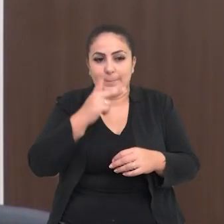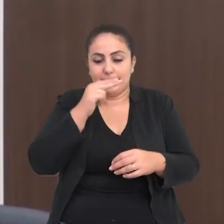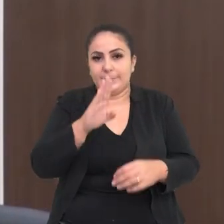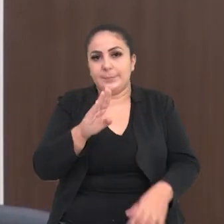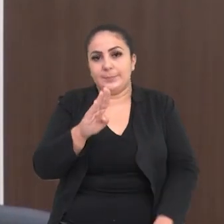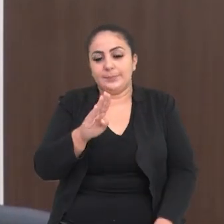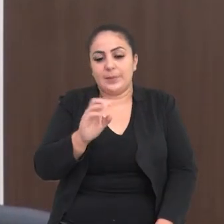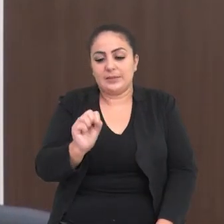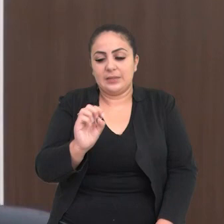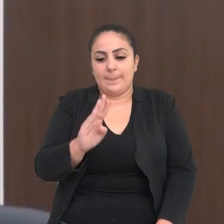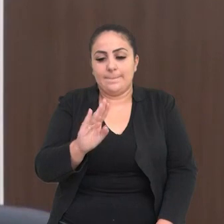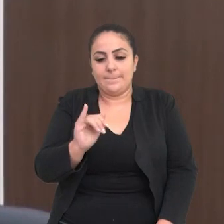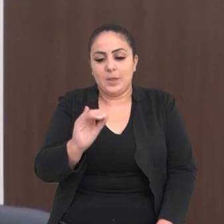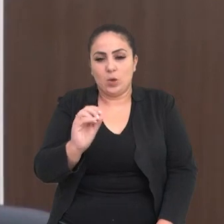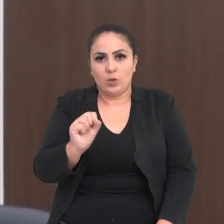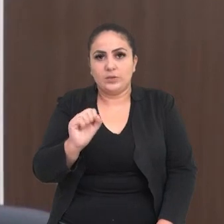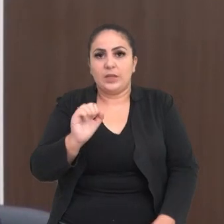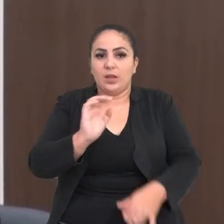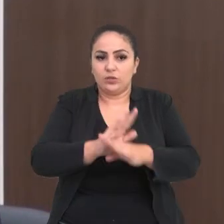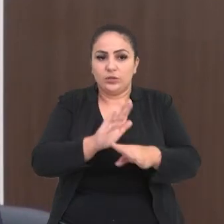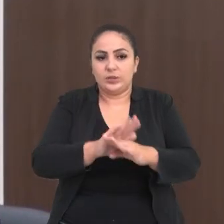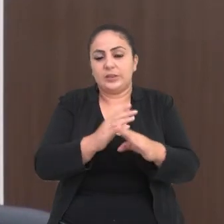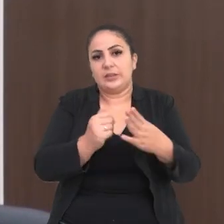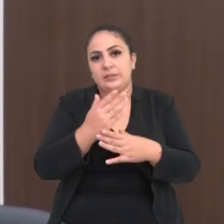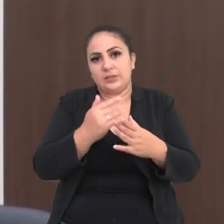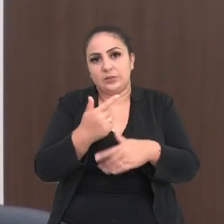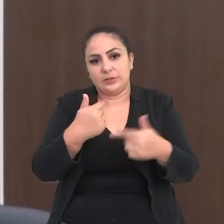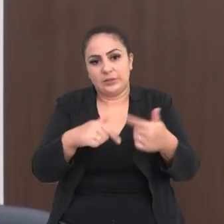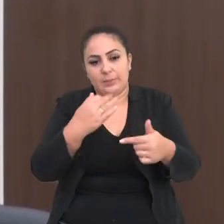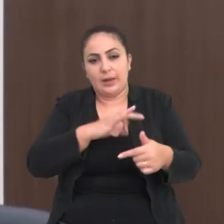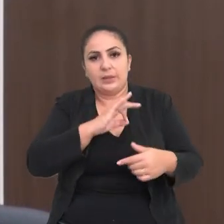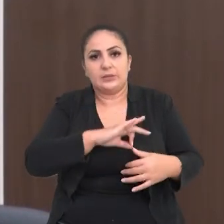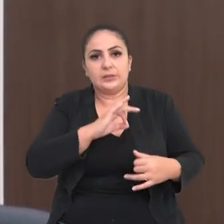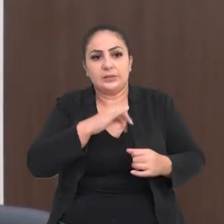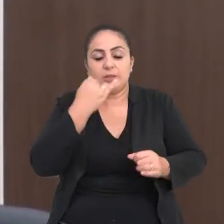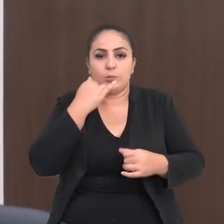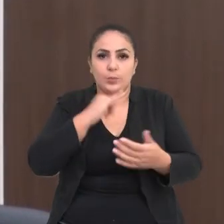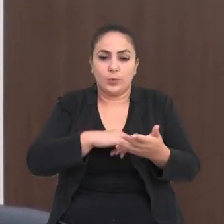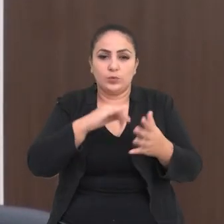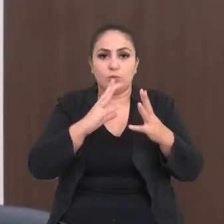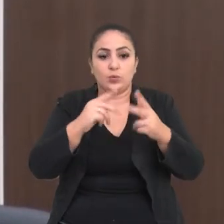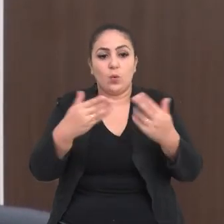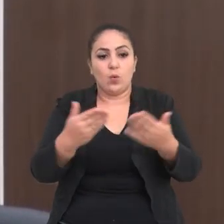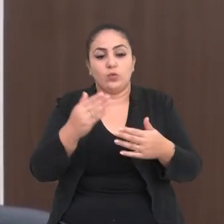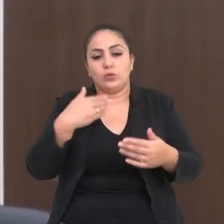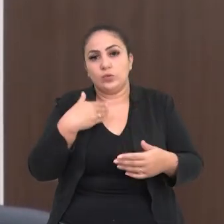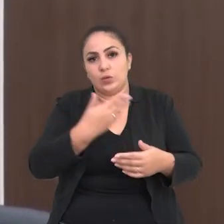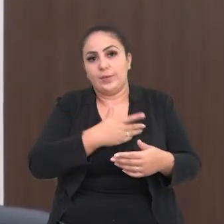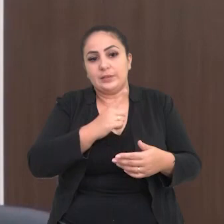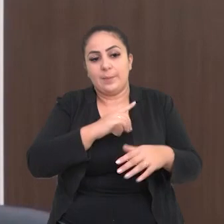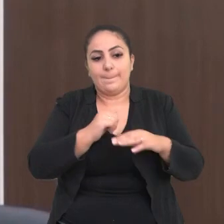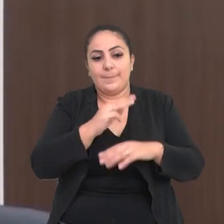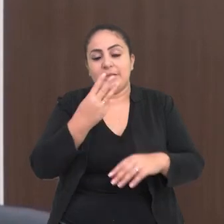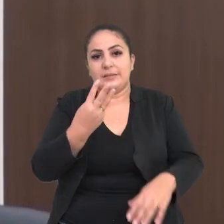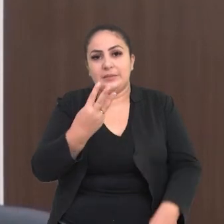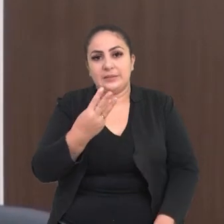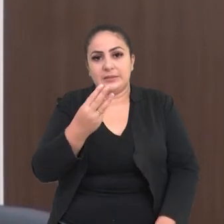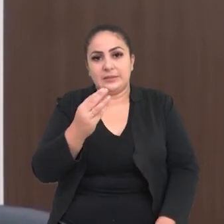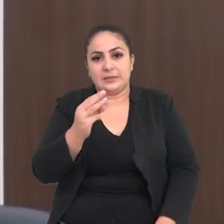a BS Bills tem retribuído com geração de emprego, com geração de impostos. Hoje nós temos mais